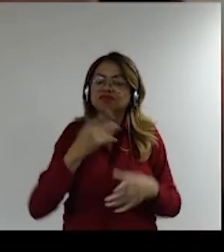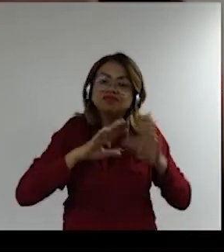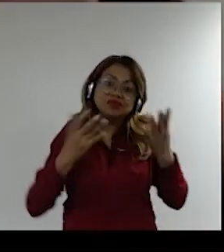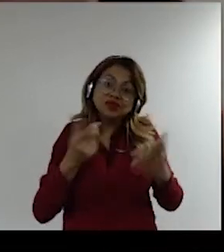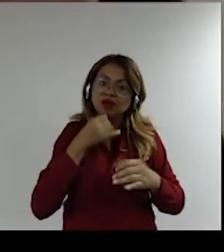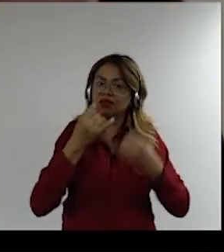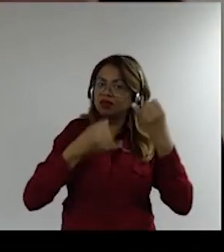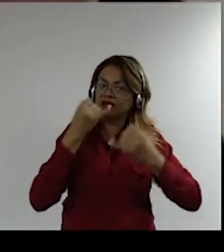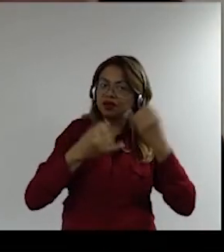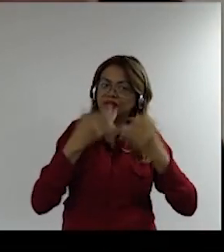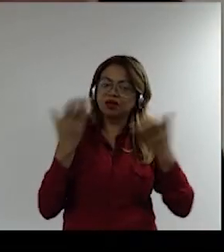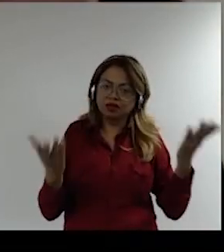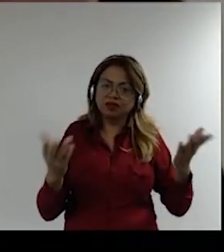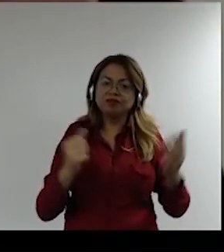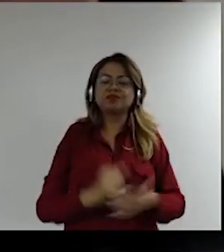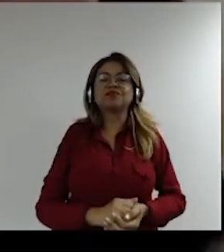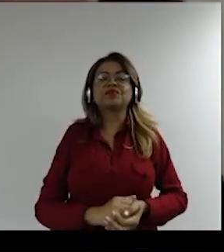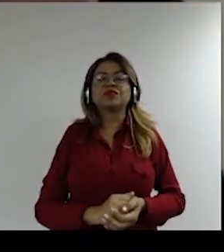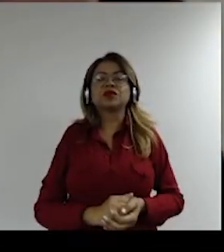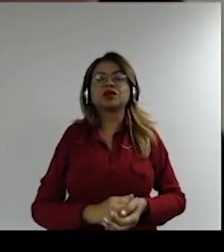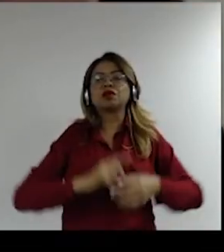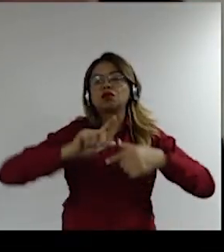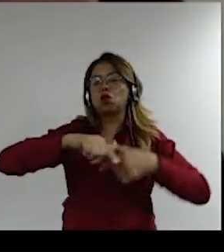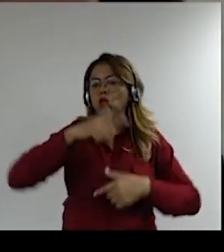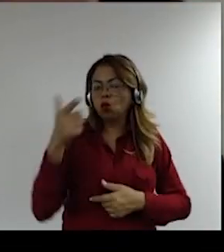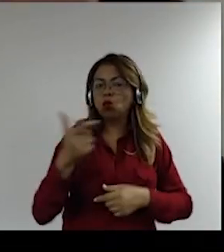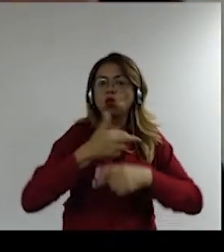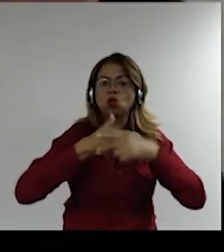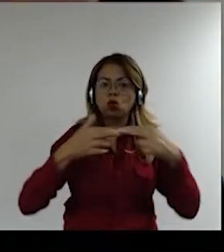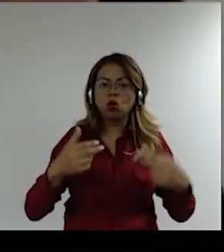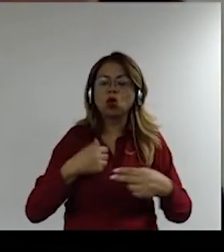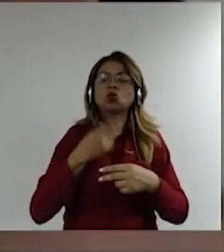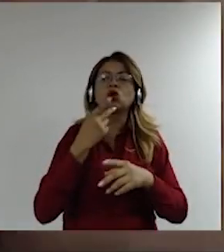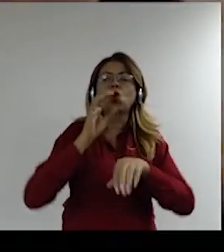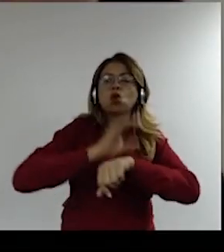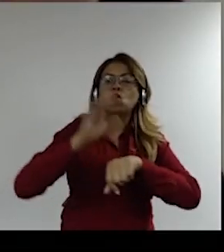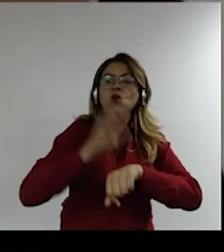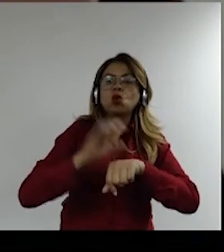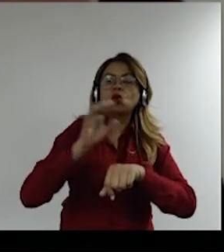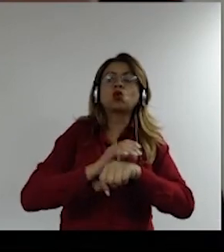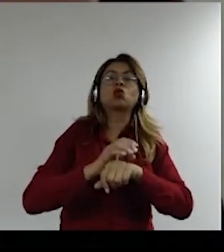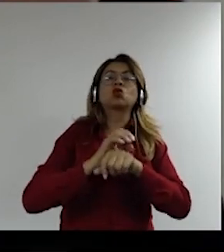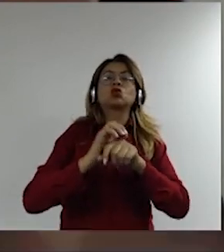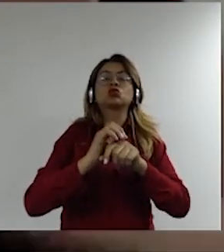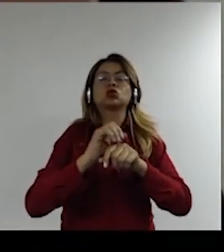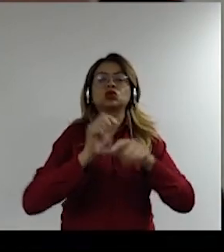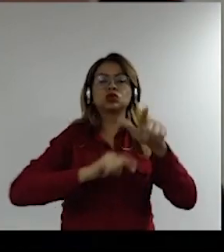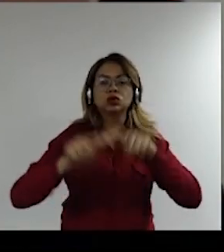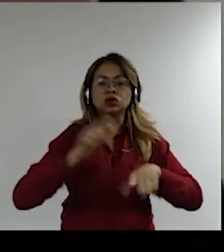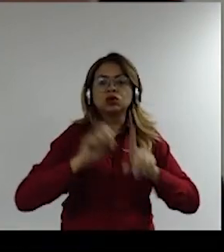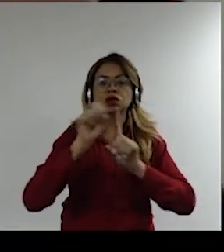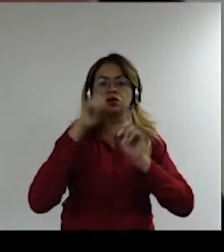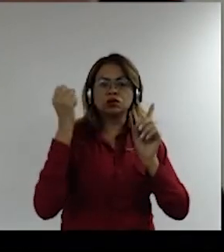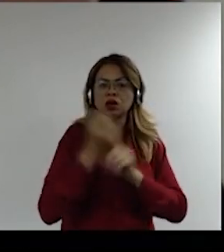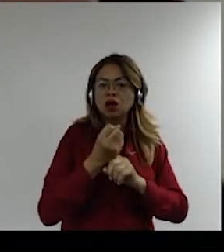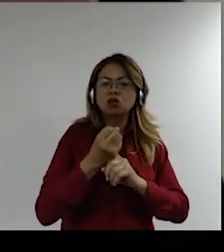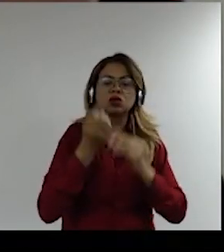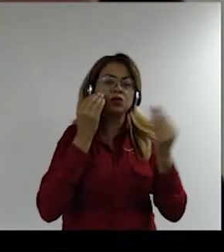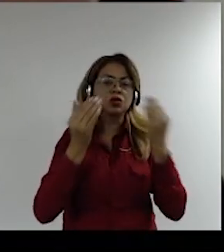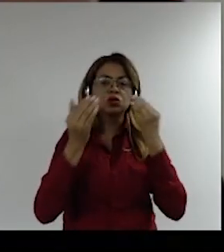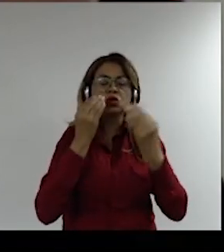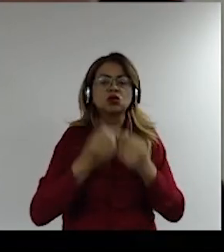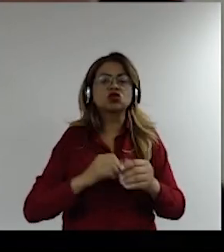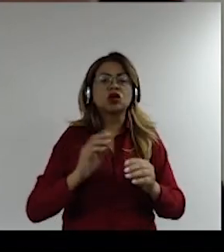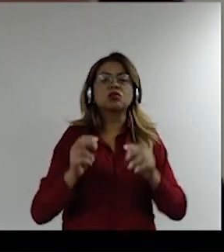só ilustrativo que eu estou mencionando. E aí vem curso de serviço social, curso de administração, psicologia e, por fim,